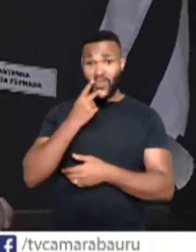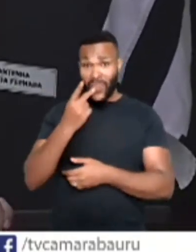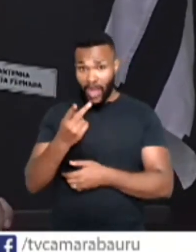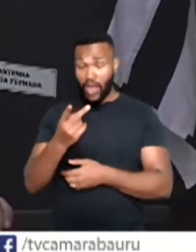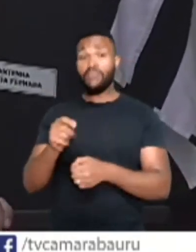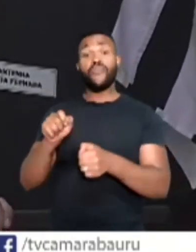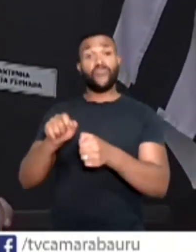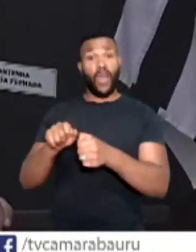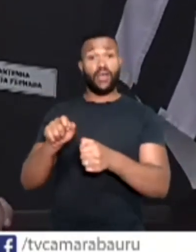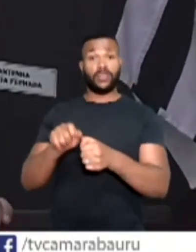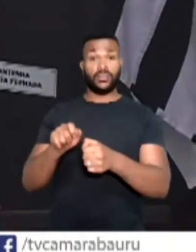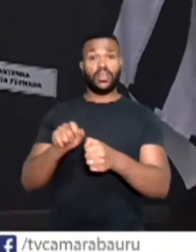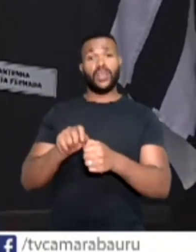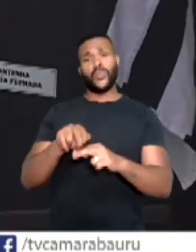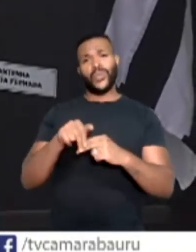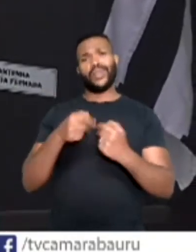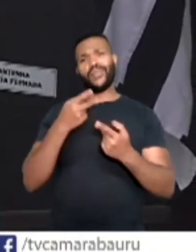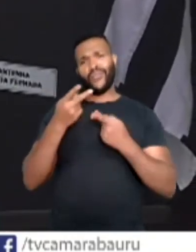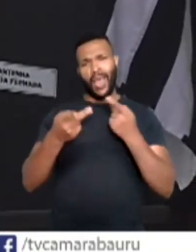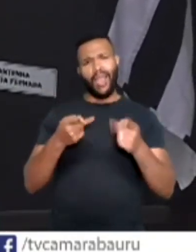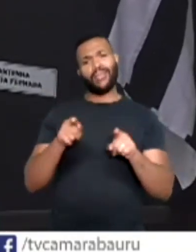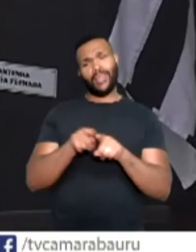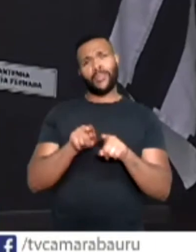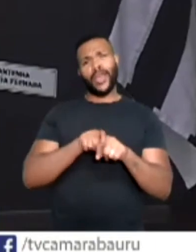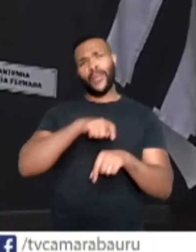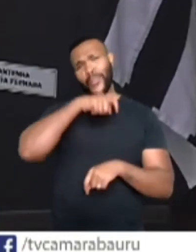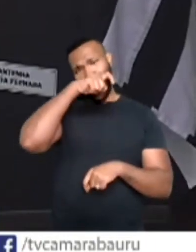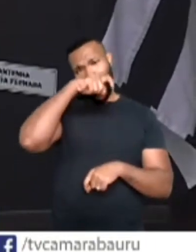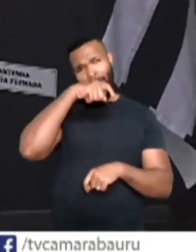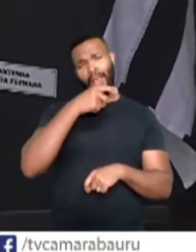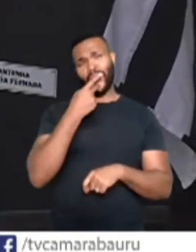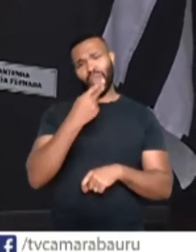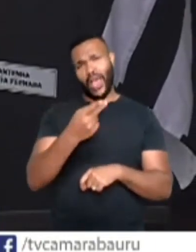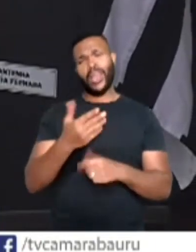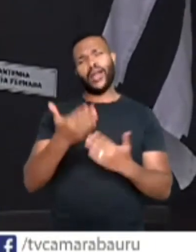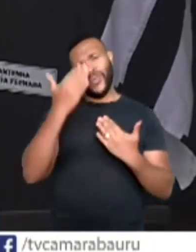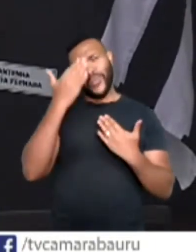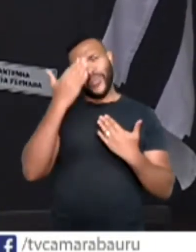falar, a gente vê que até papagaio fala, o resto é consequência. Muito obrigado e agradeço a todos.